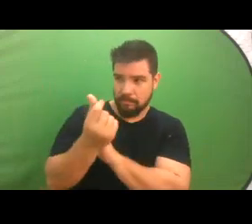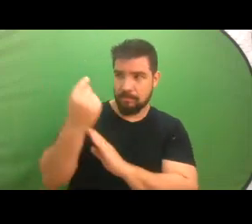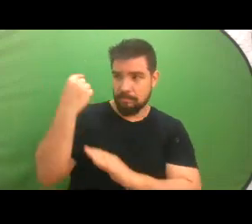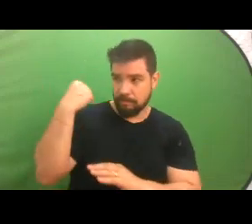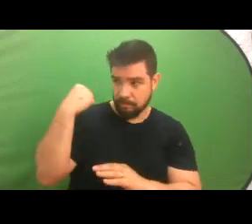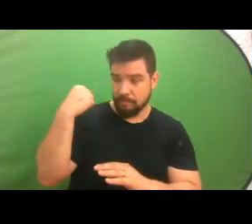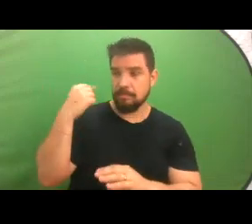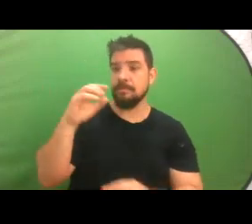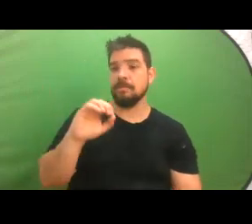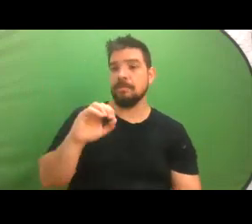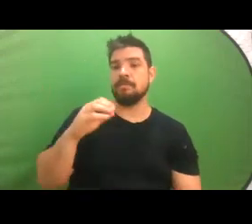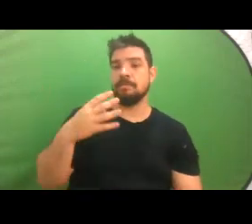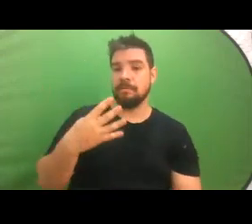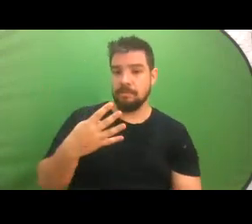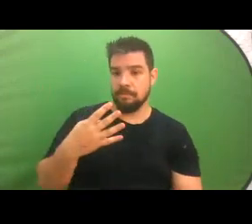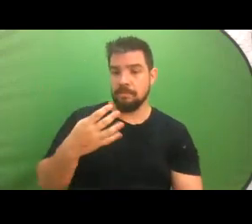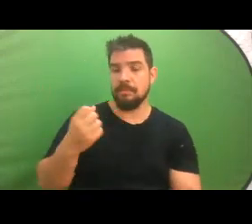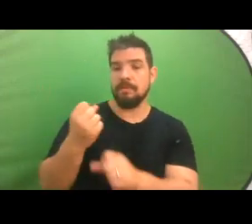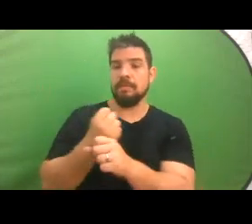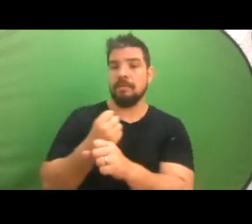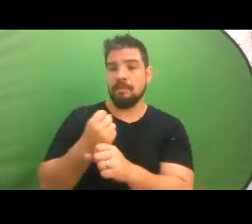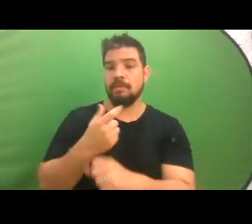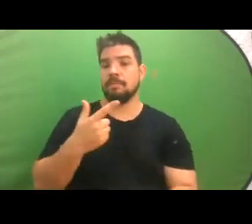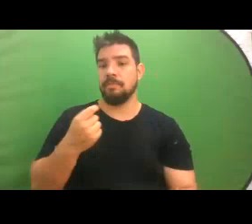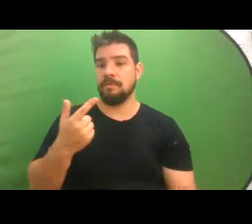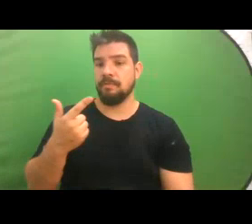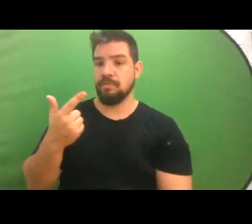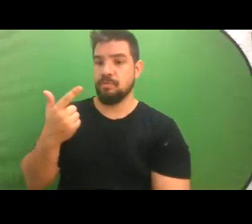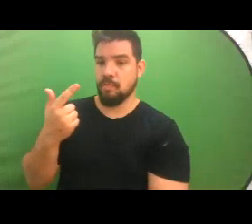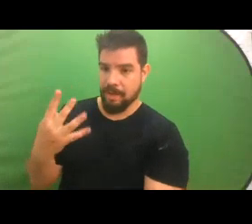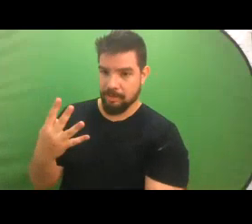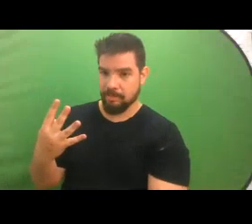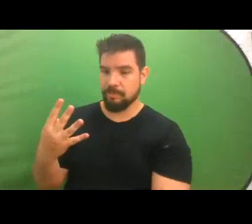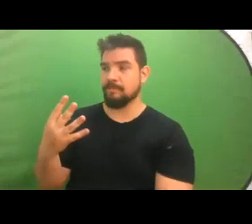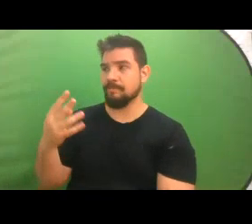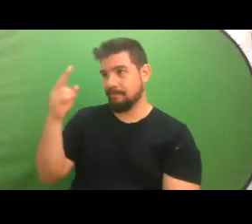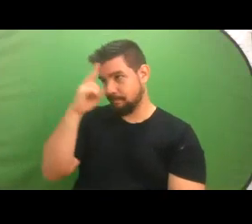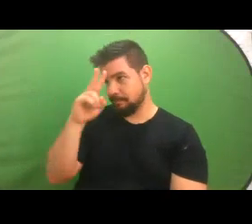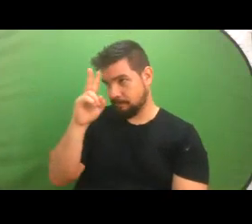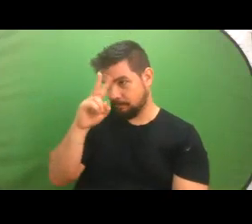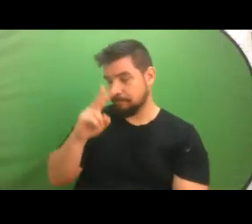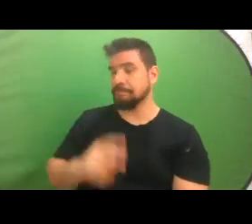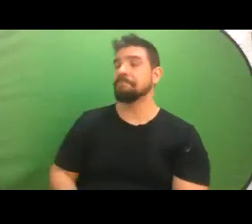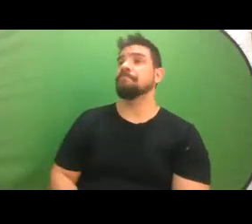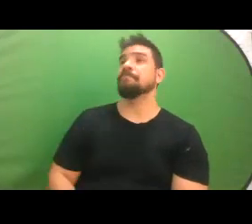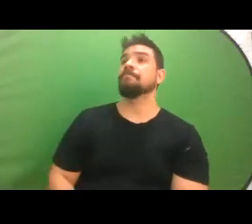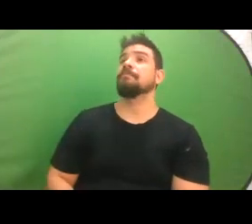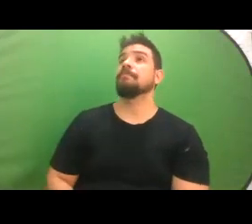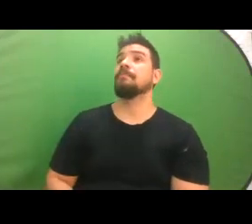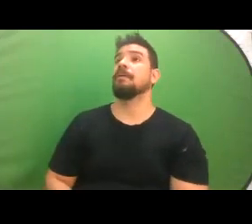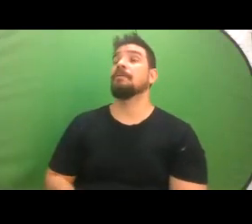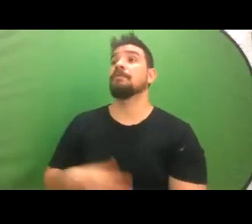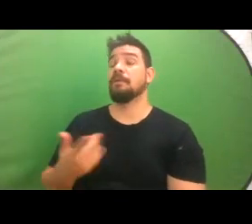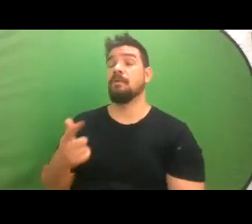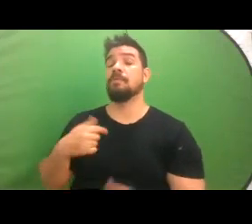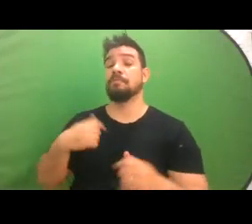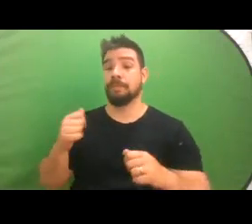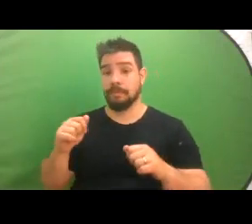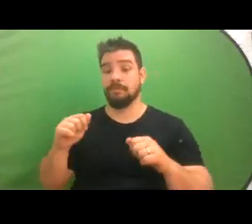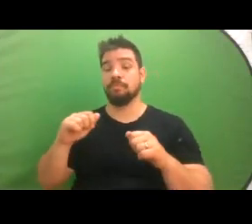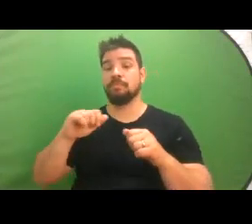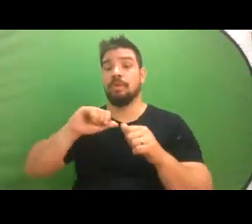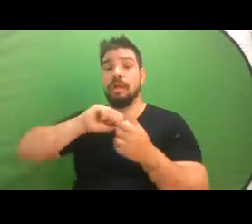a 04 de 2024, na disciplina de ITF. Então, eu tenho que fazer essas